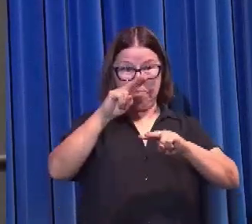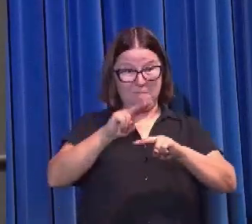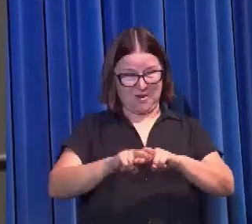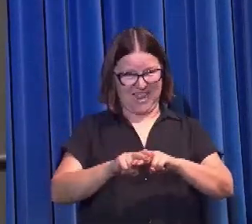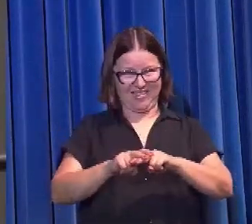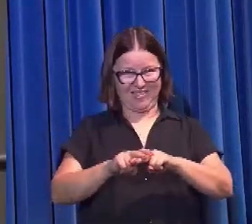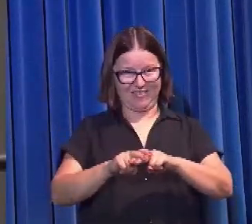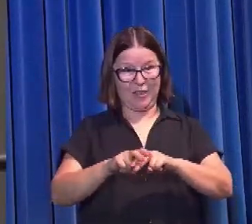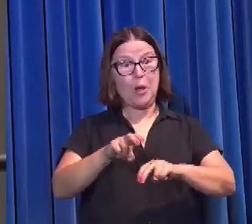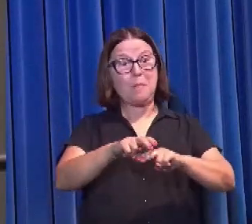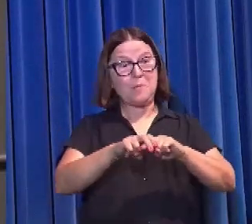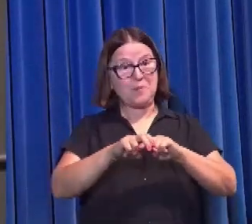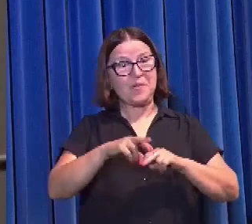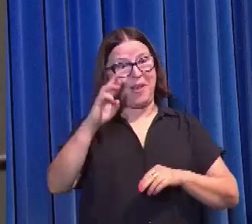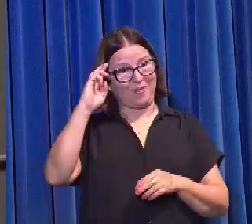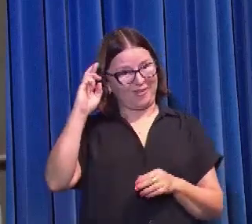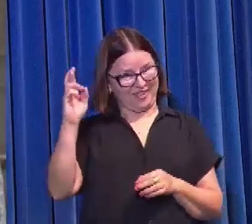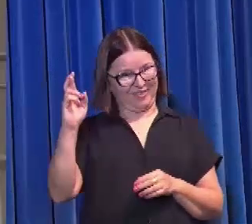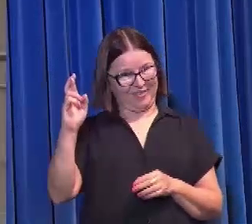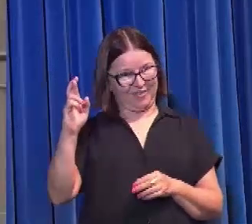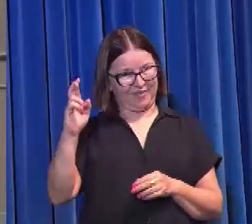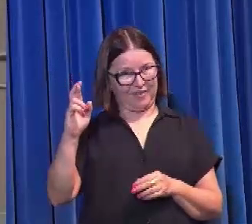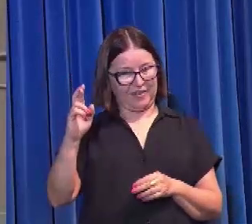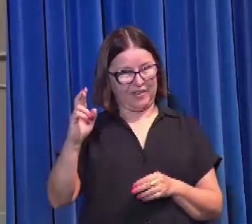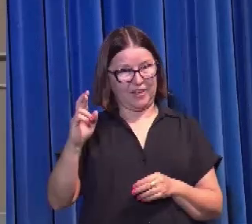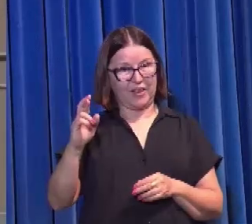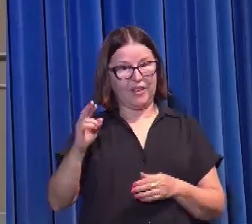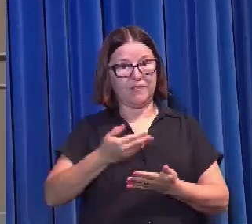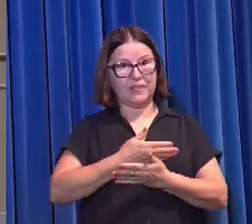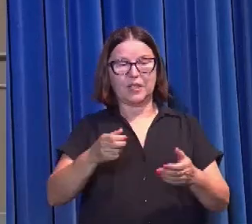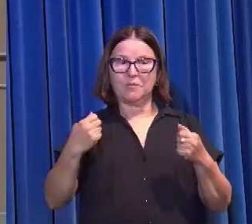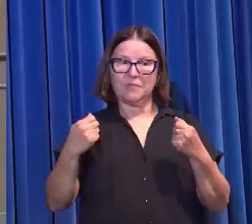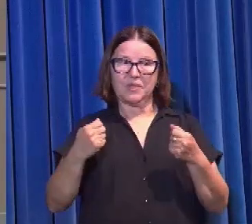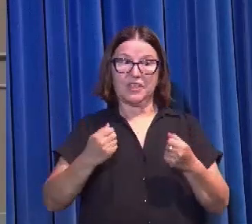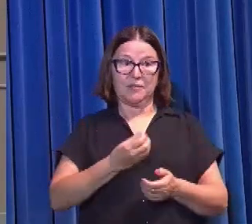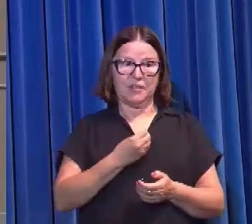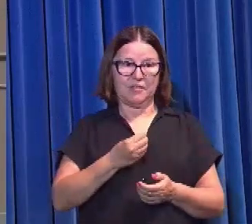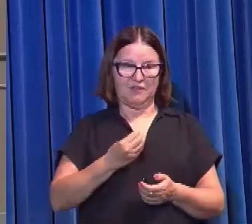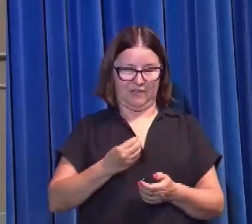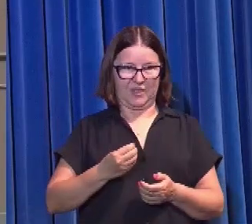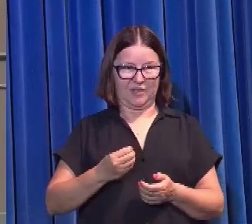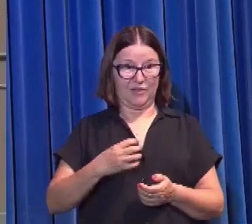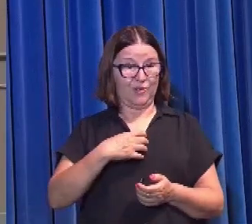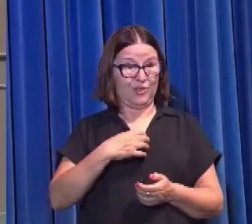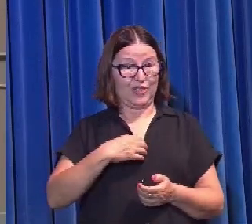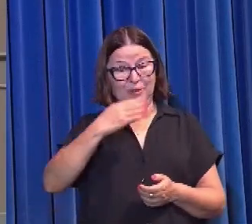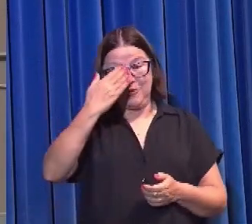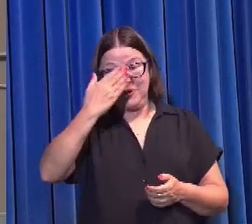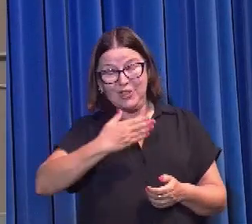no Senhor, que andeis de modo digno da vossa vocação.